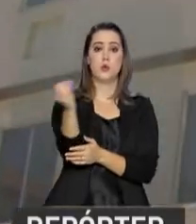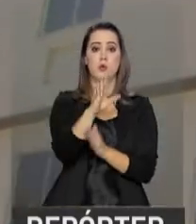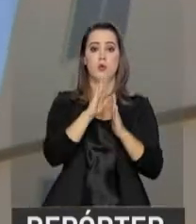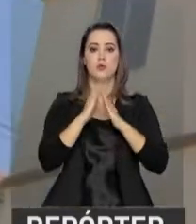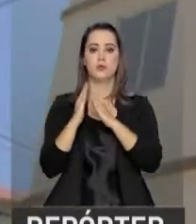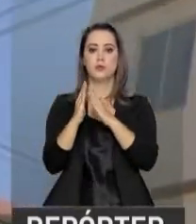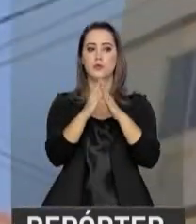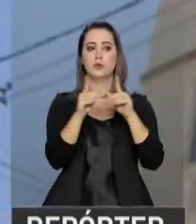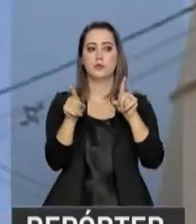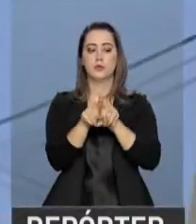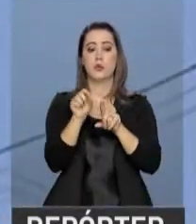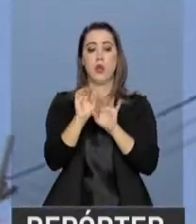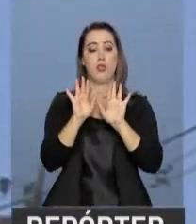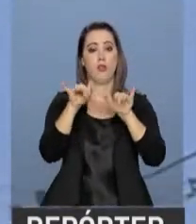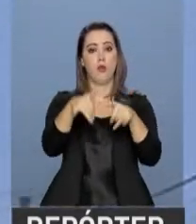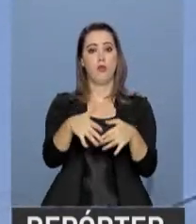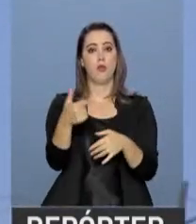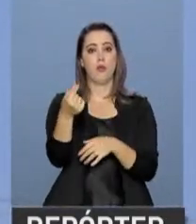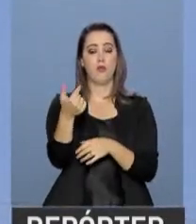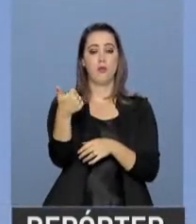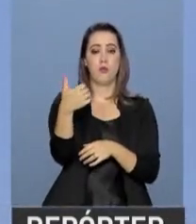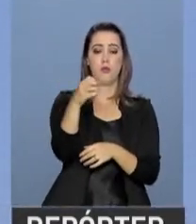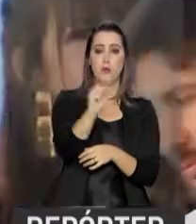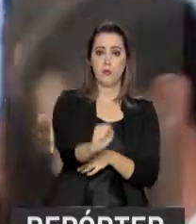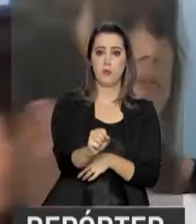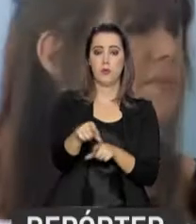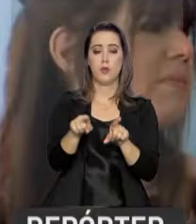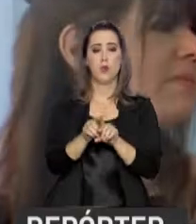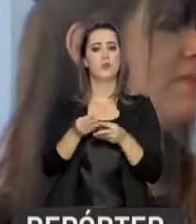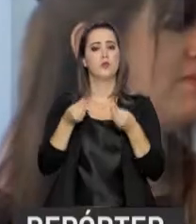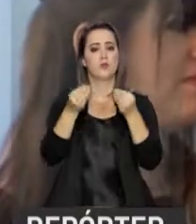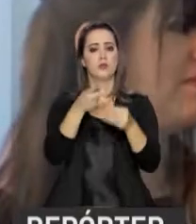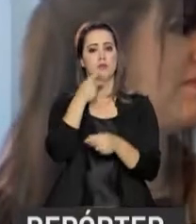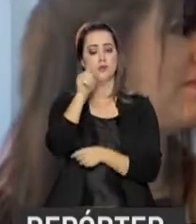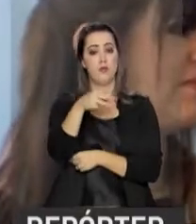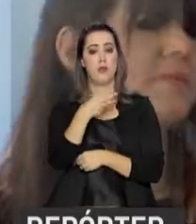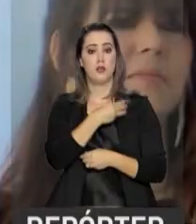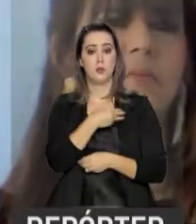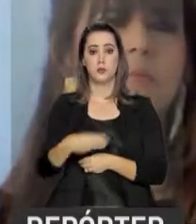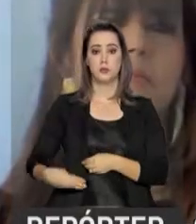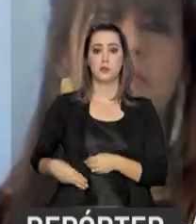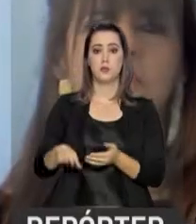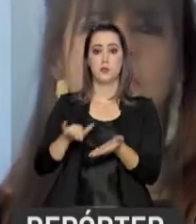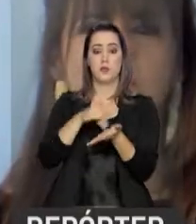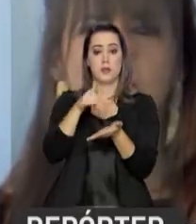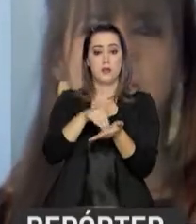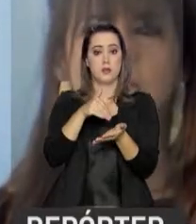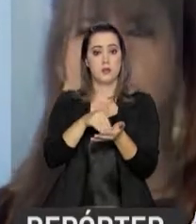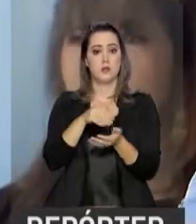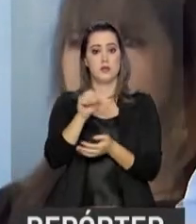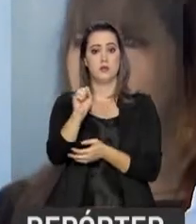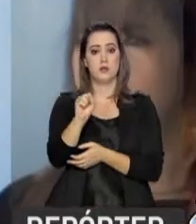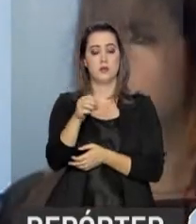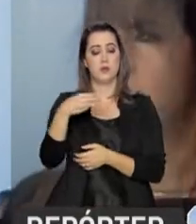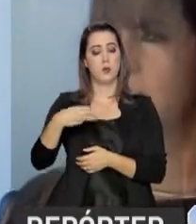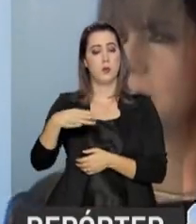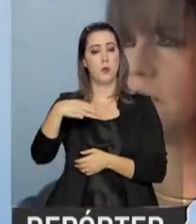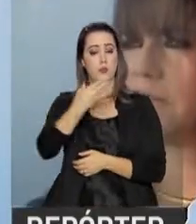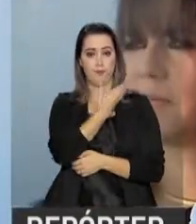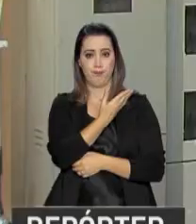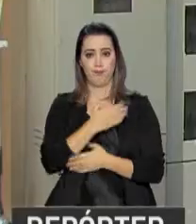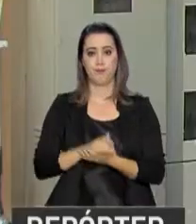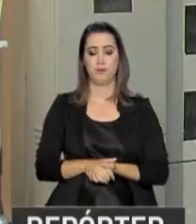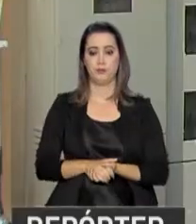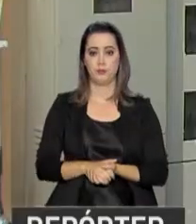unidades habitacionais até o fim de 2018, como garante o ministro da Secretaria-Geral da Presidência da República, Moreira